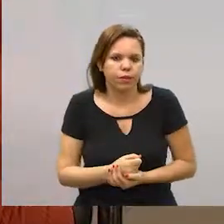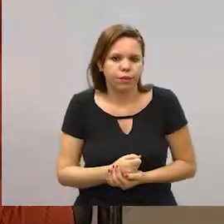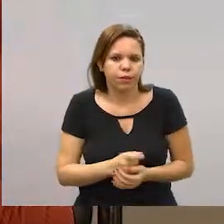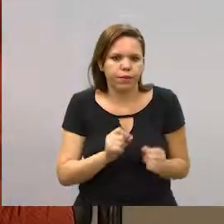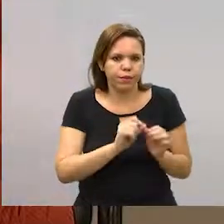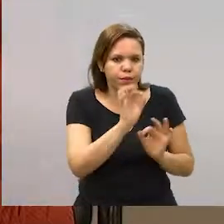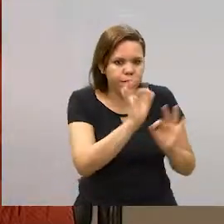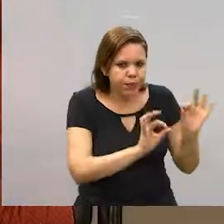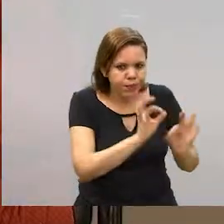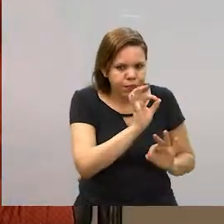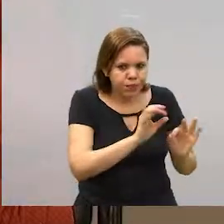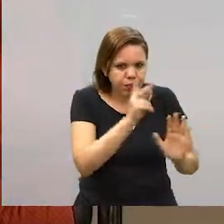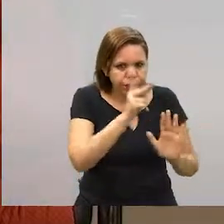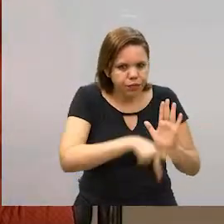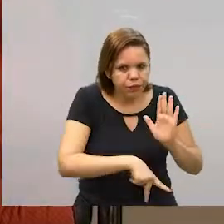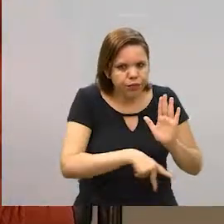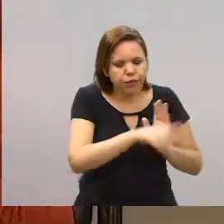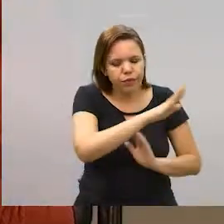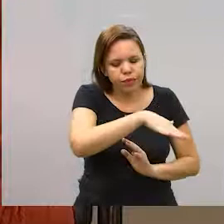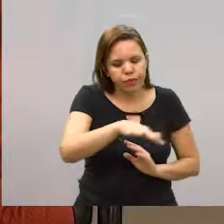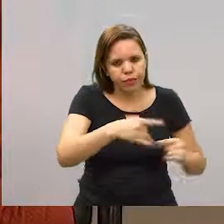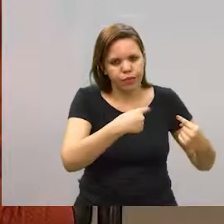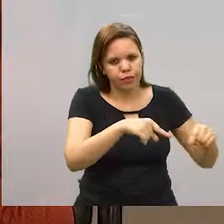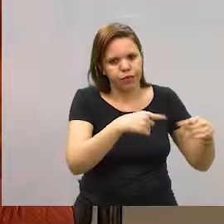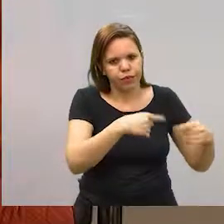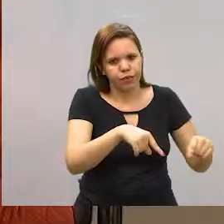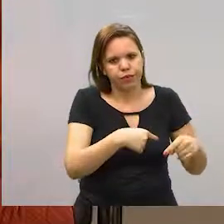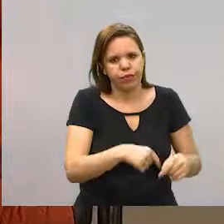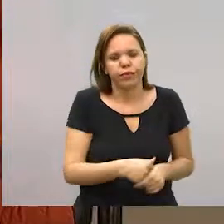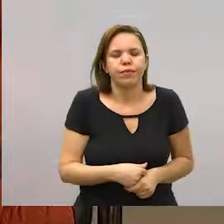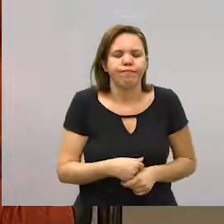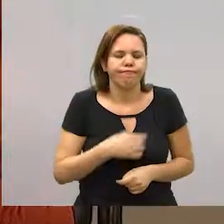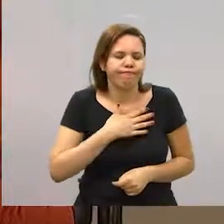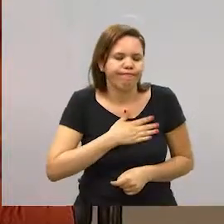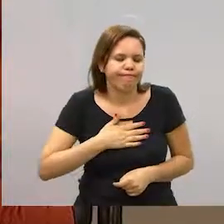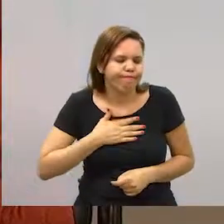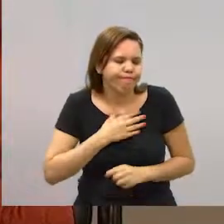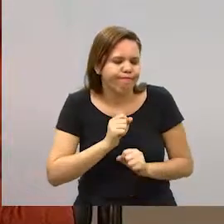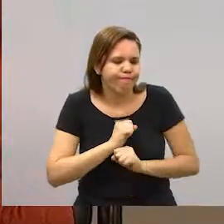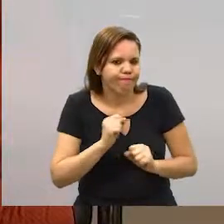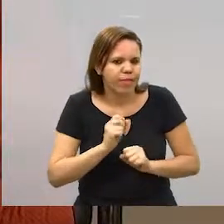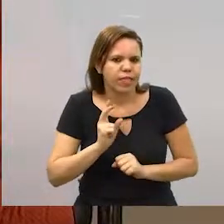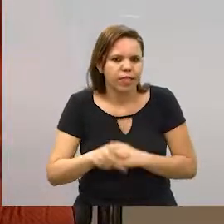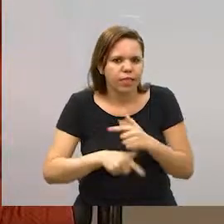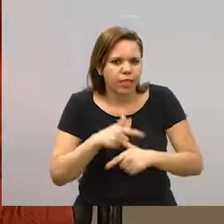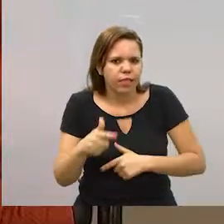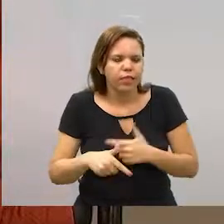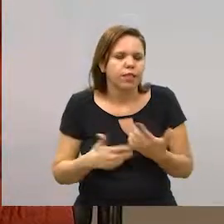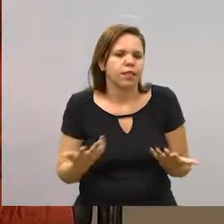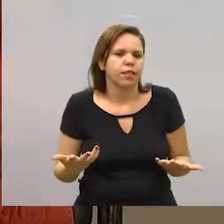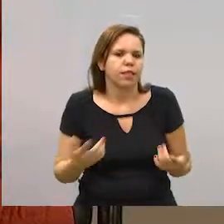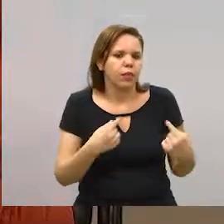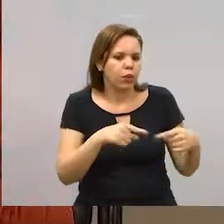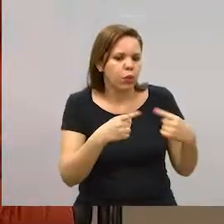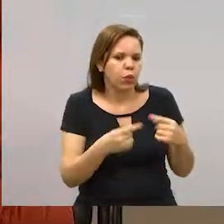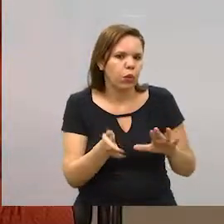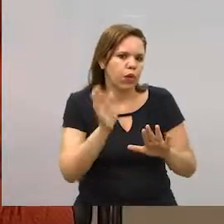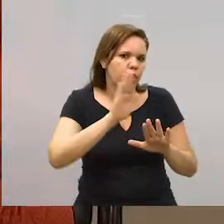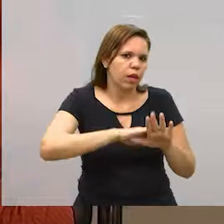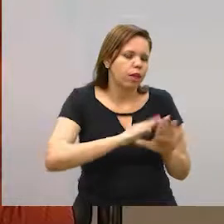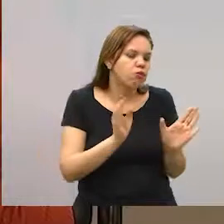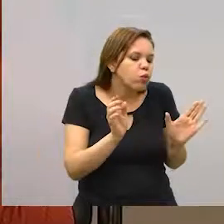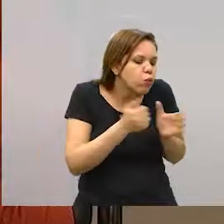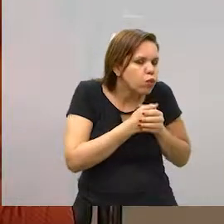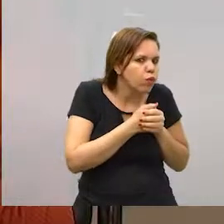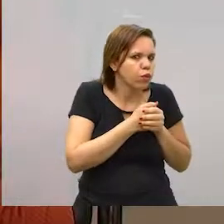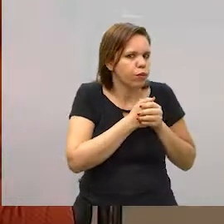desejo de fazer um projeto para criança com música, que na verdade são duas paixões. Eu sempre trabalhei com música, mas sempre por